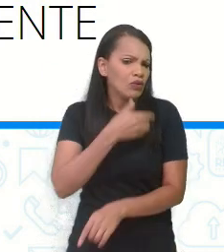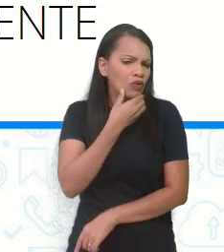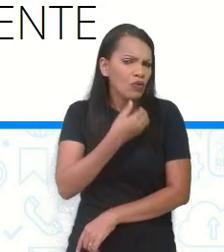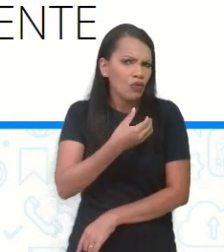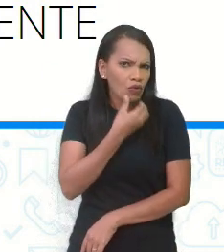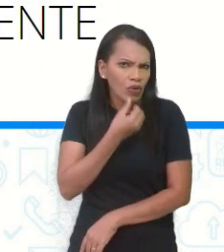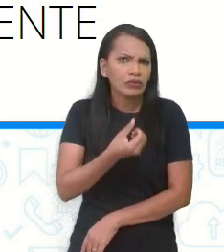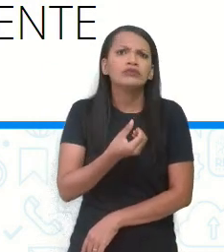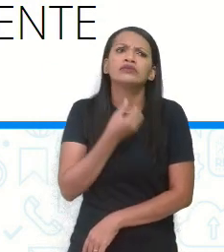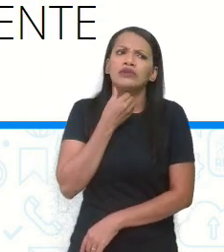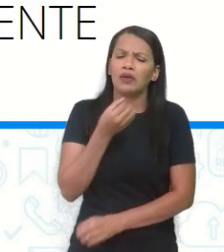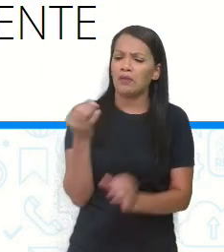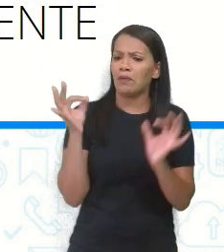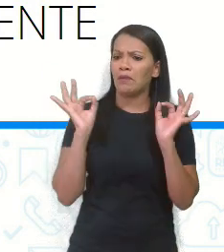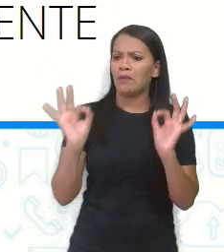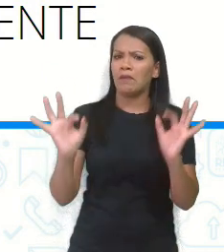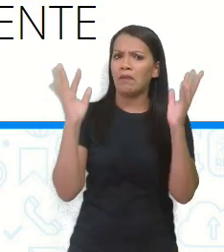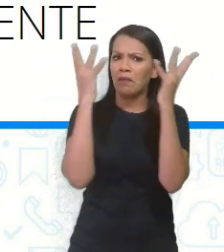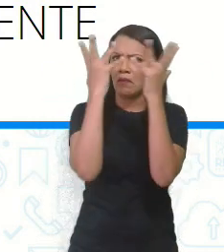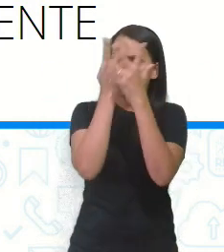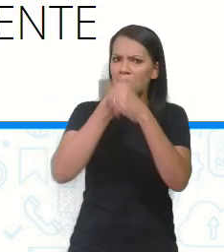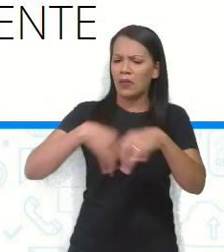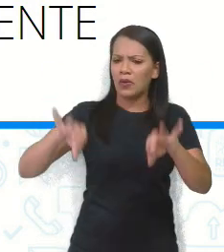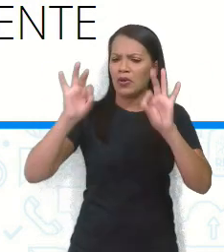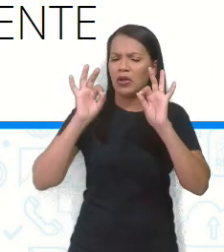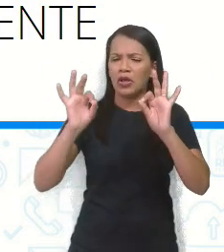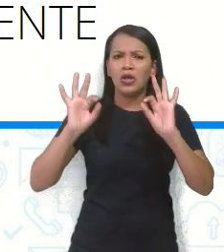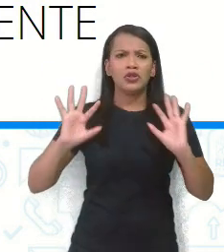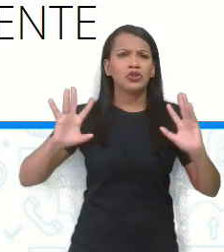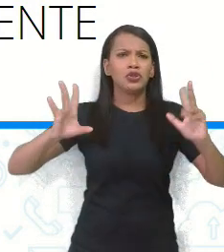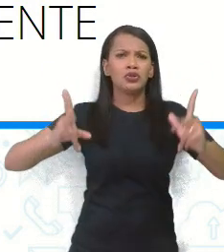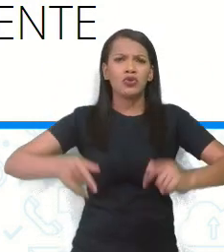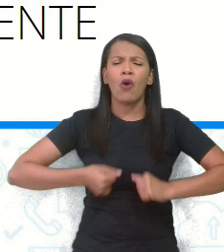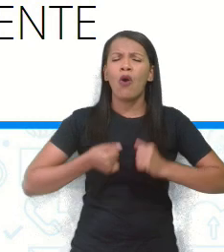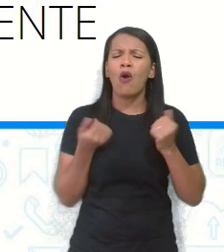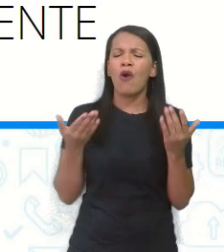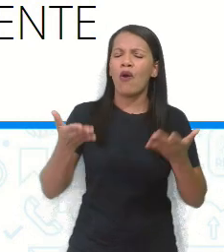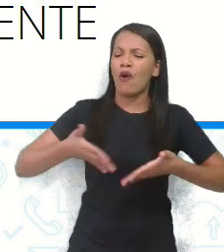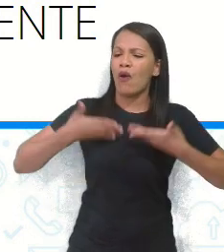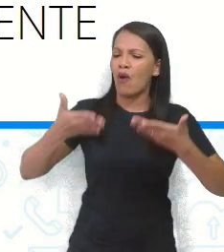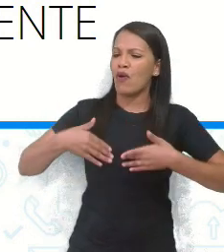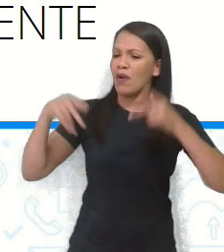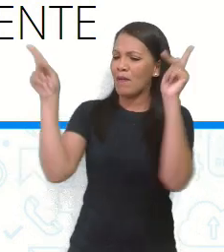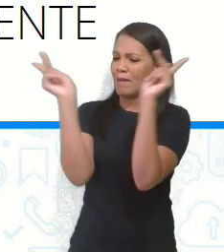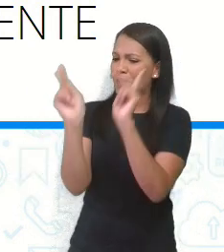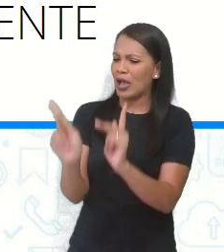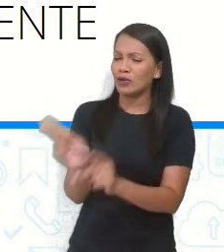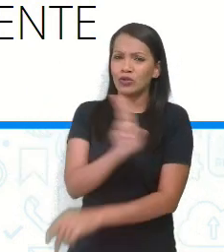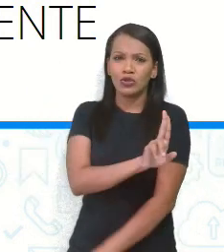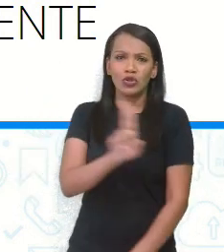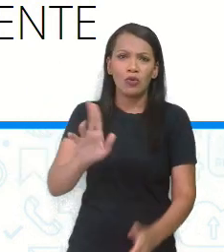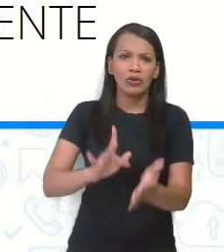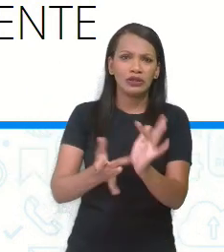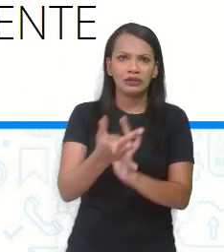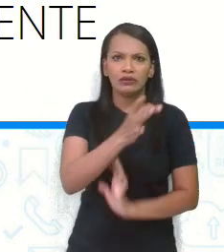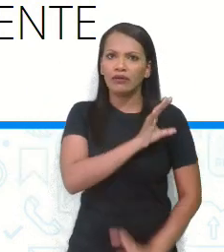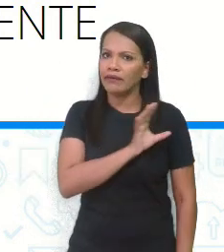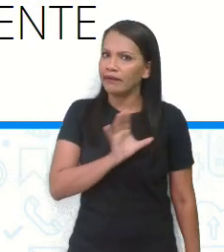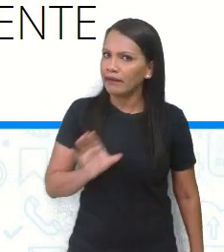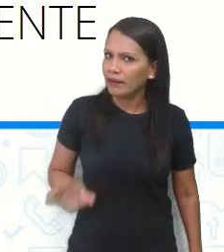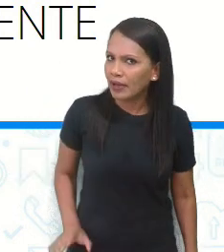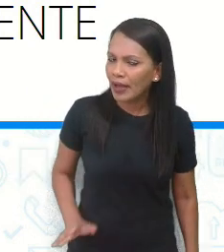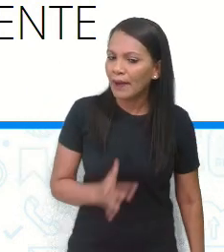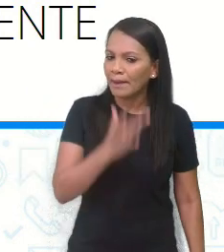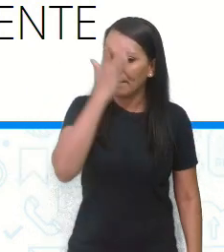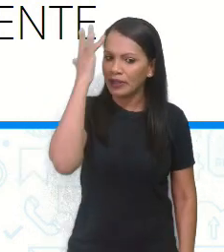mais bonito. Todo mundo prega a paz, confraternizam em nome de Cristo. Mas ai daquele que